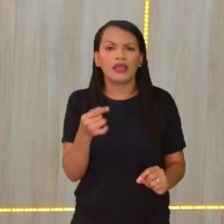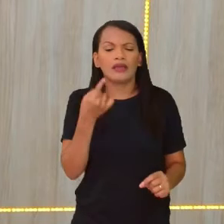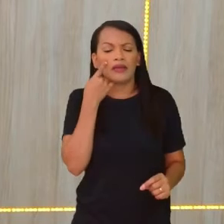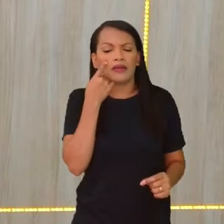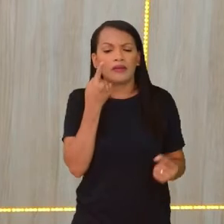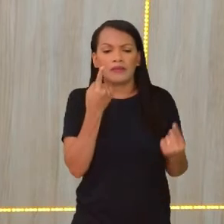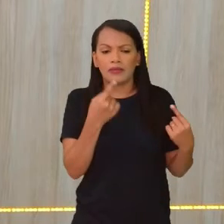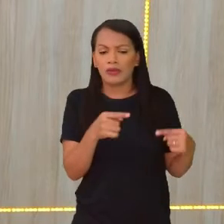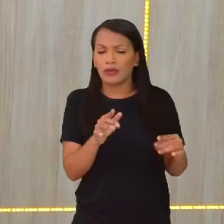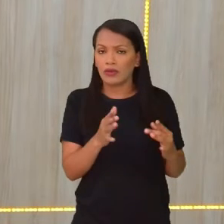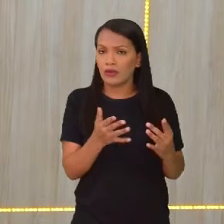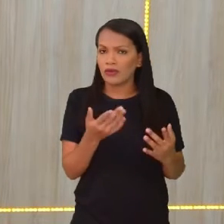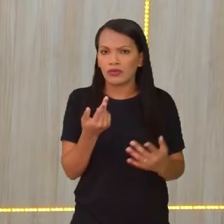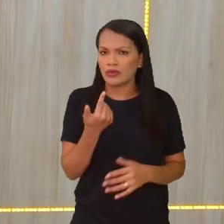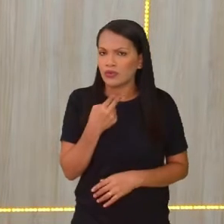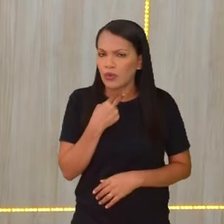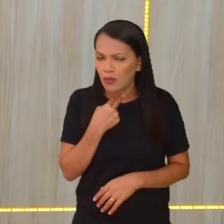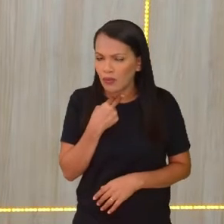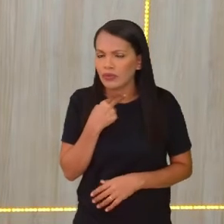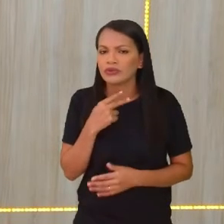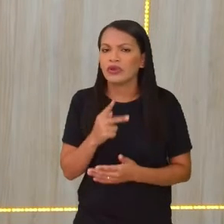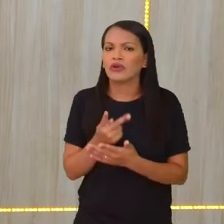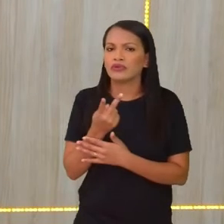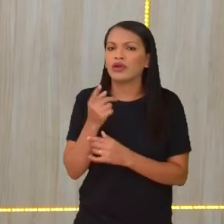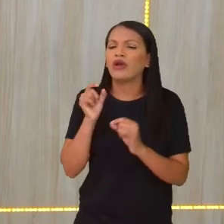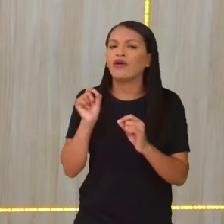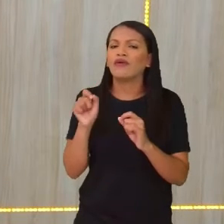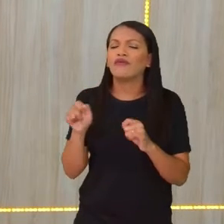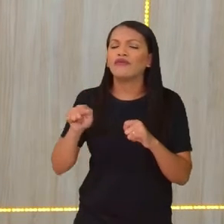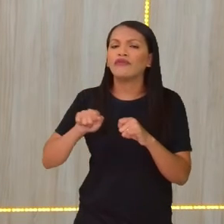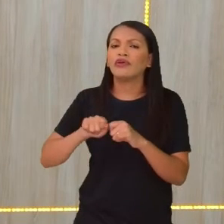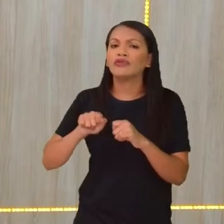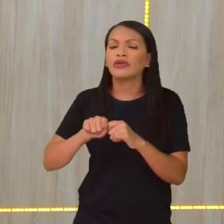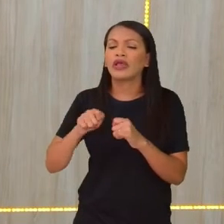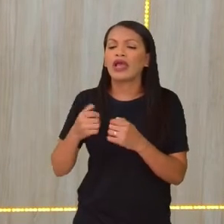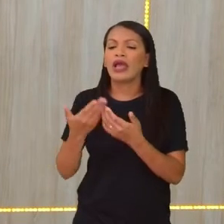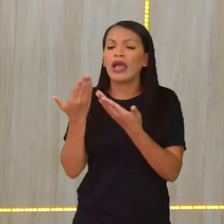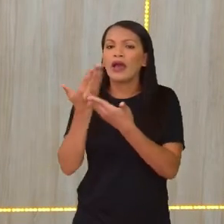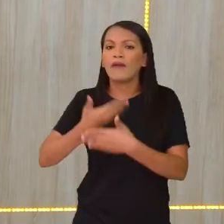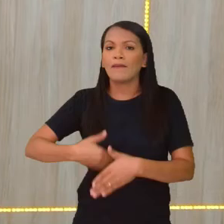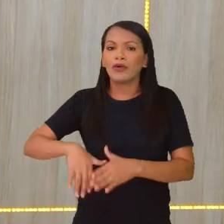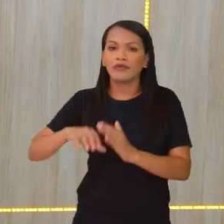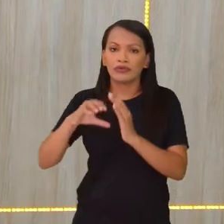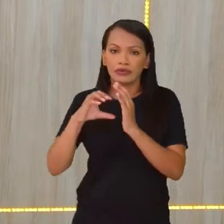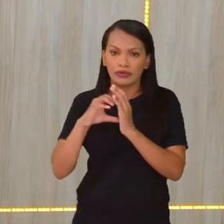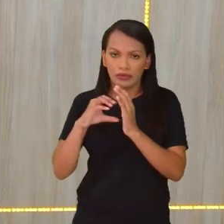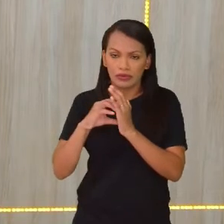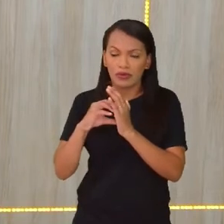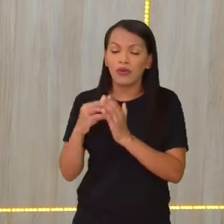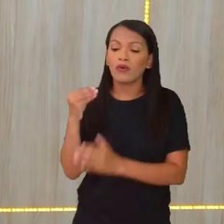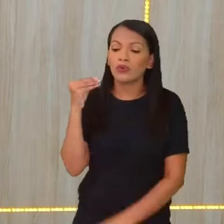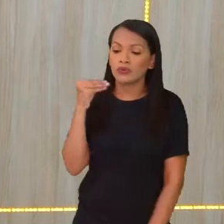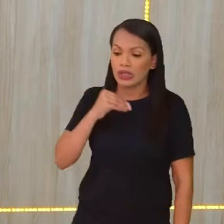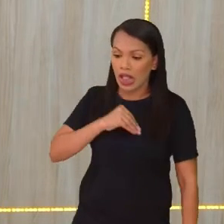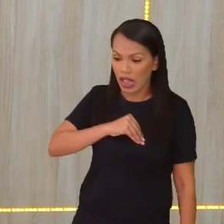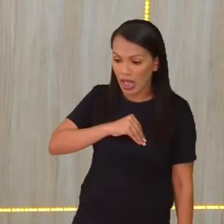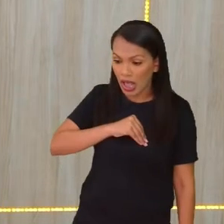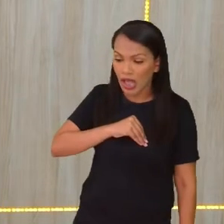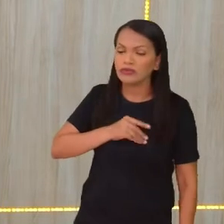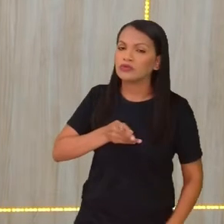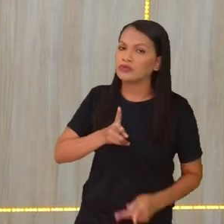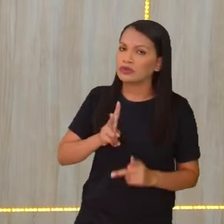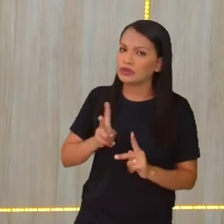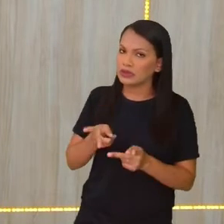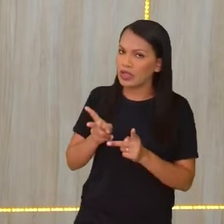não acontece, porque quando a pessoa presta o concurso, né, e ela é aprovada, o salário ele é fixo ali,